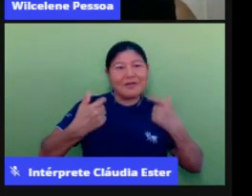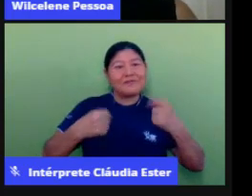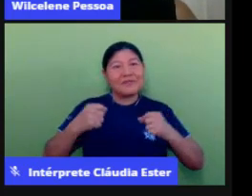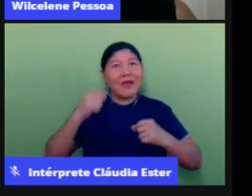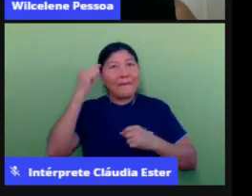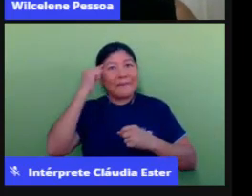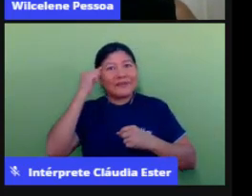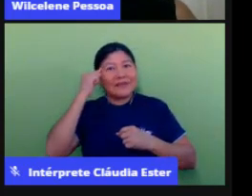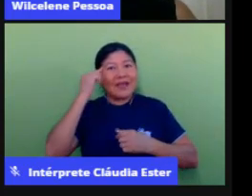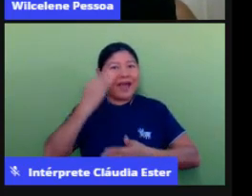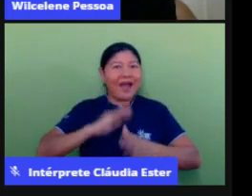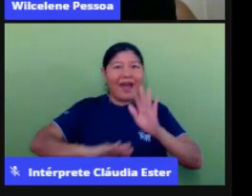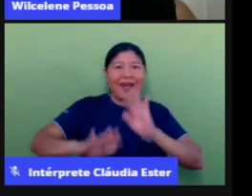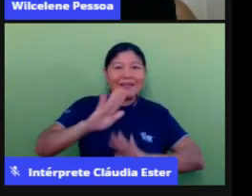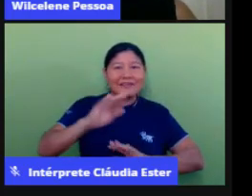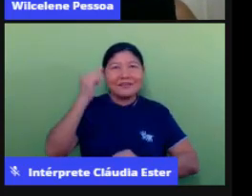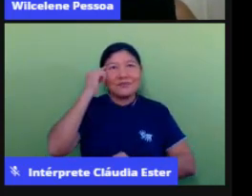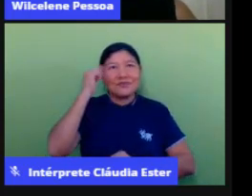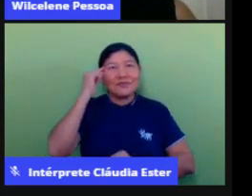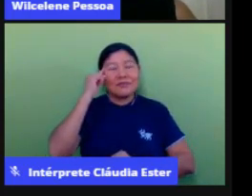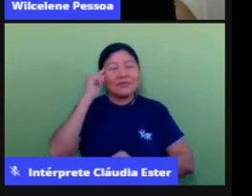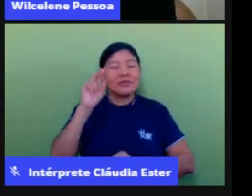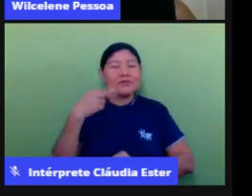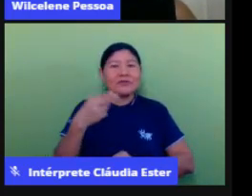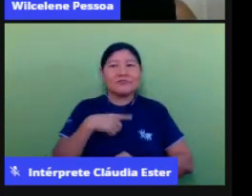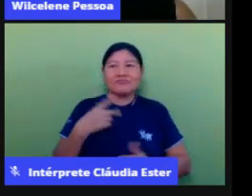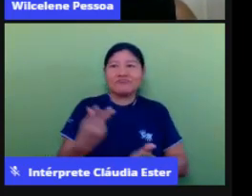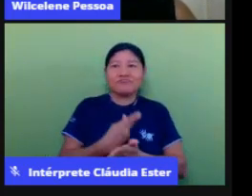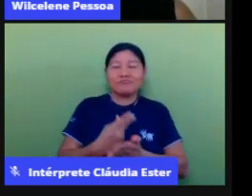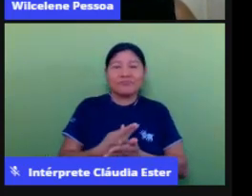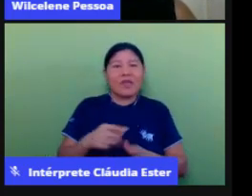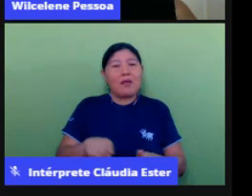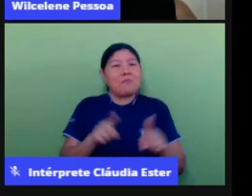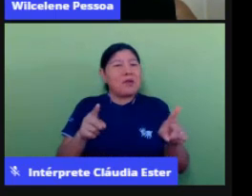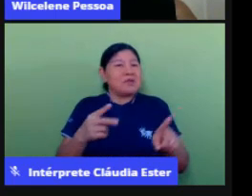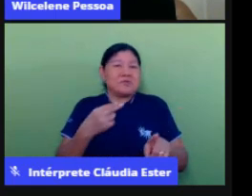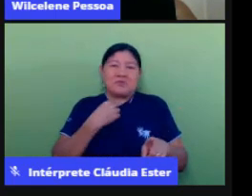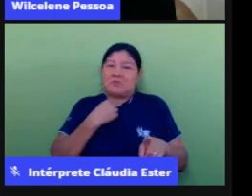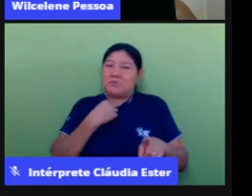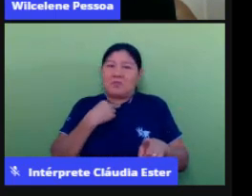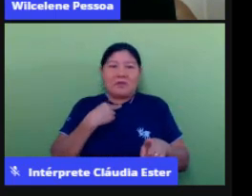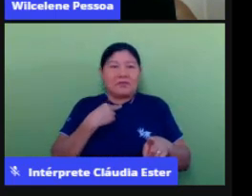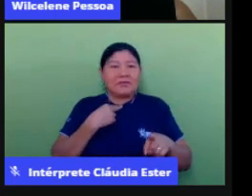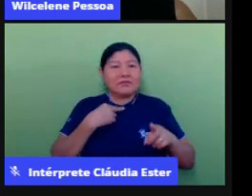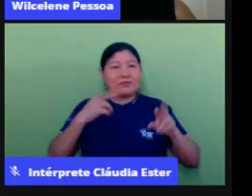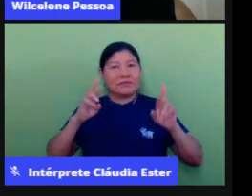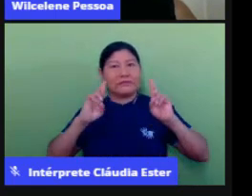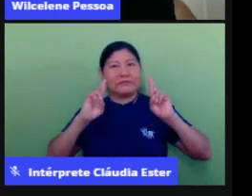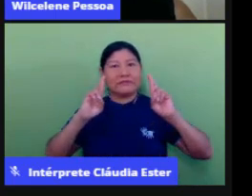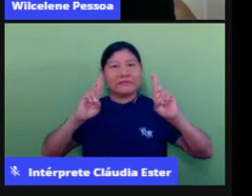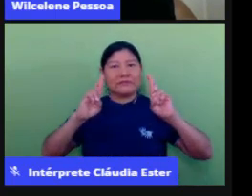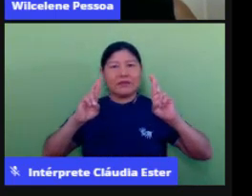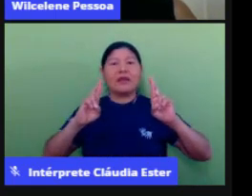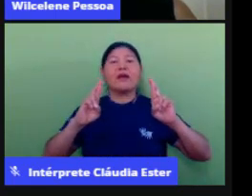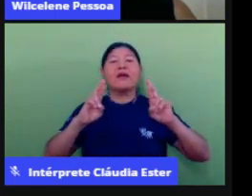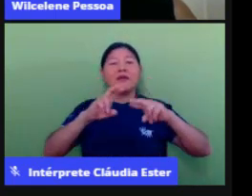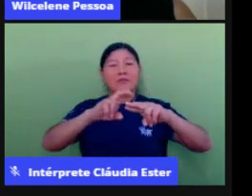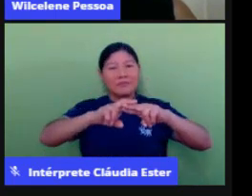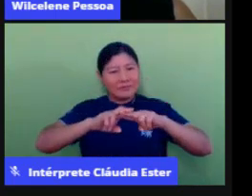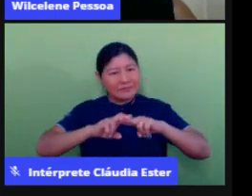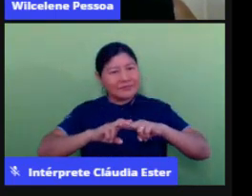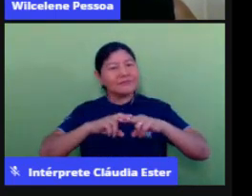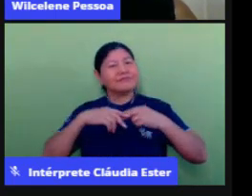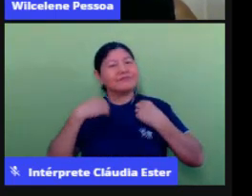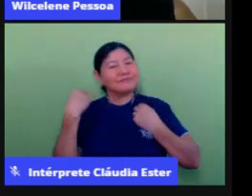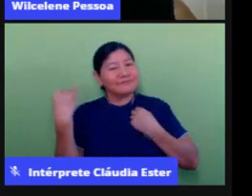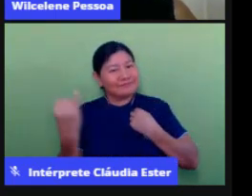incerto, mas que não dá para a gente ficar esperando. E a gente precisa então esperançar mesmo. é juntar-se, pensar, fazer